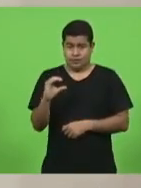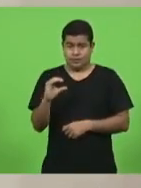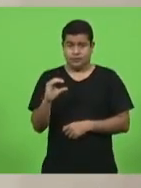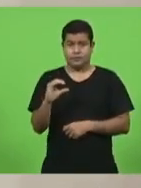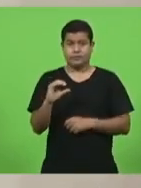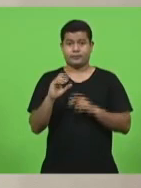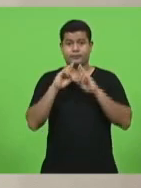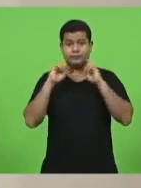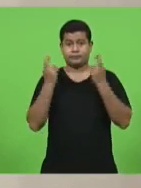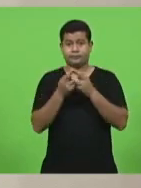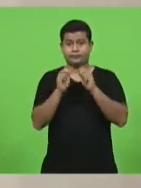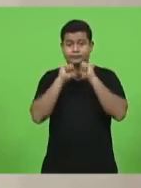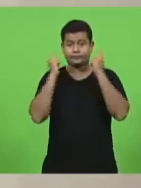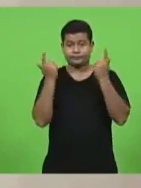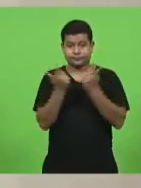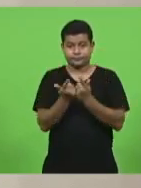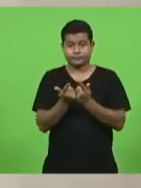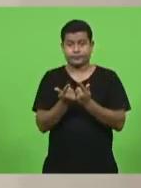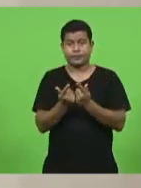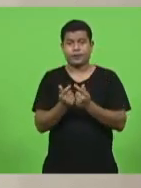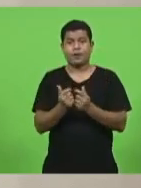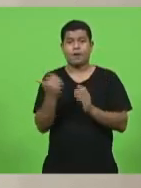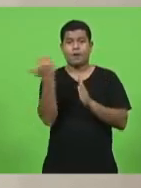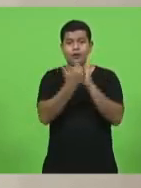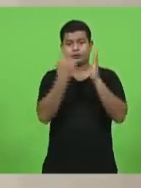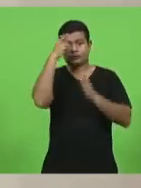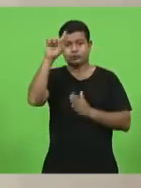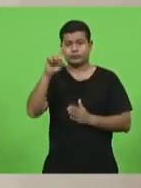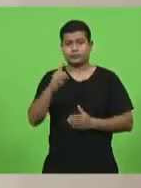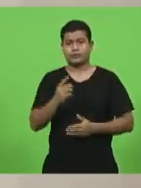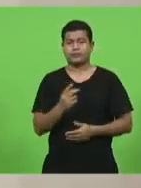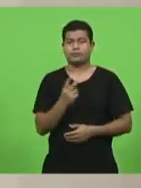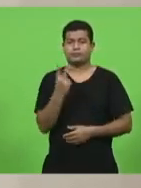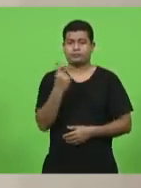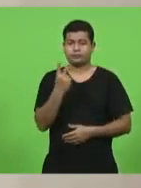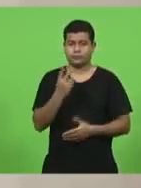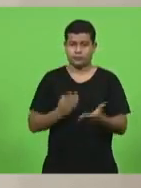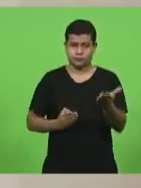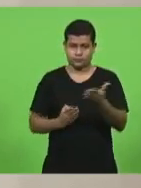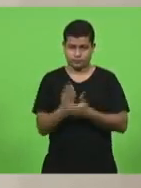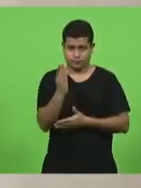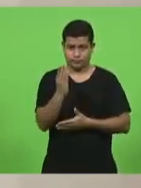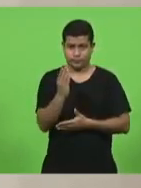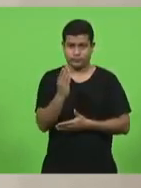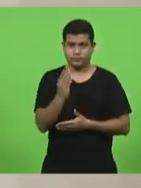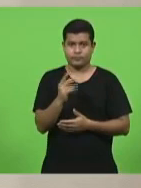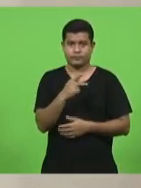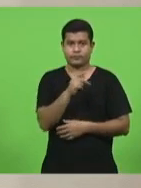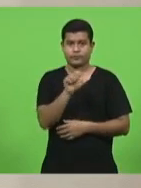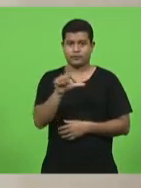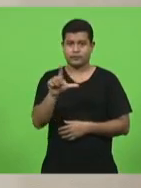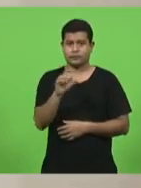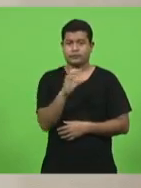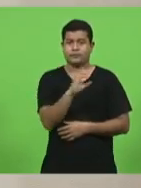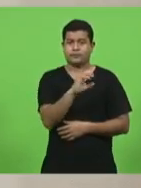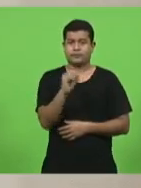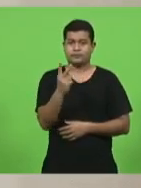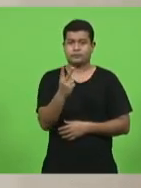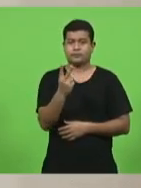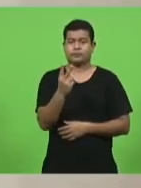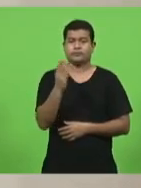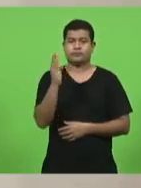Ordem do dia, foi aprovado em segundo turno pelo processo nominal o projeto de lei complementar 0002